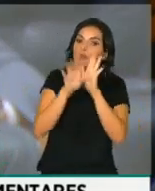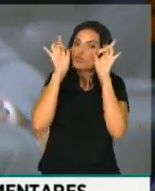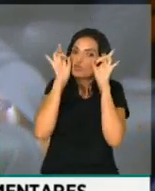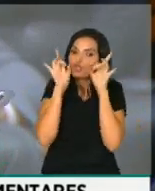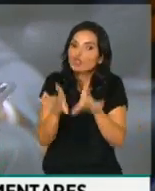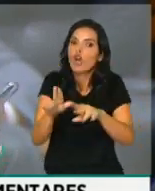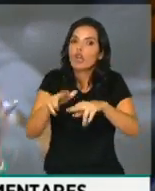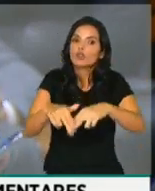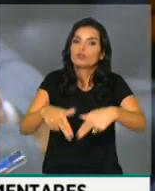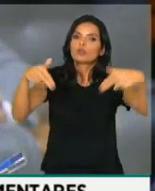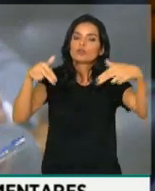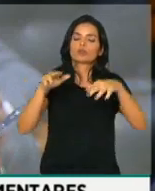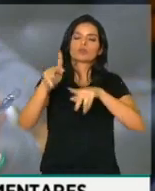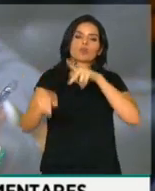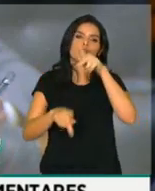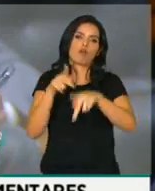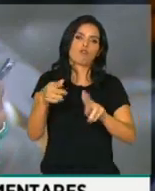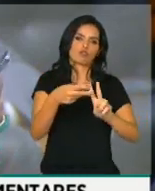dos seus recursos naturais.